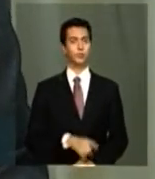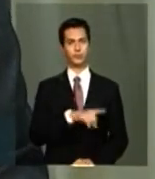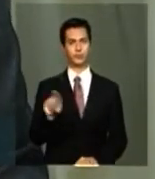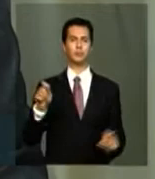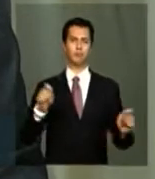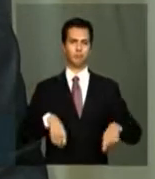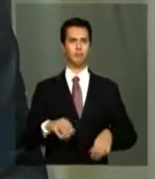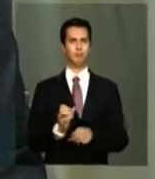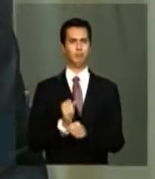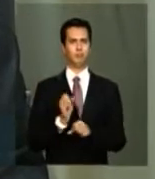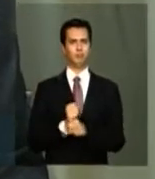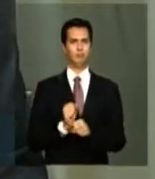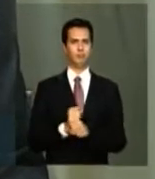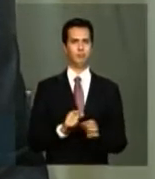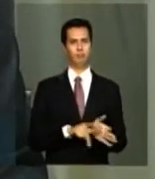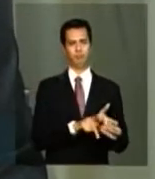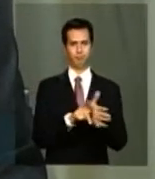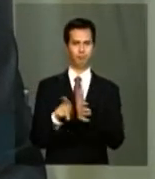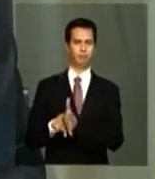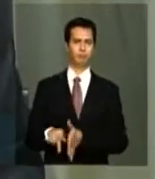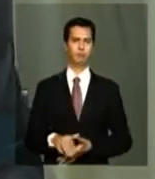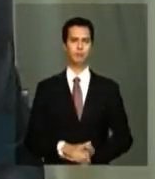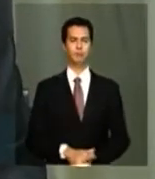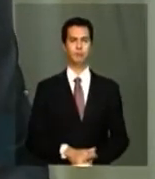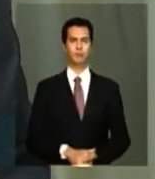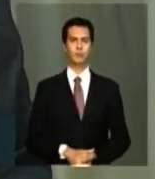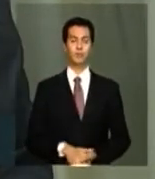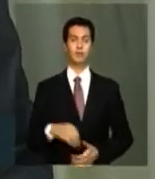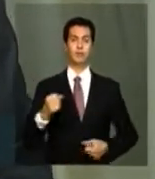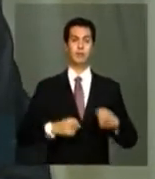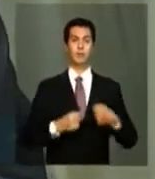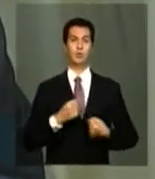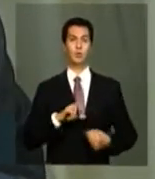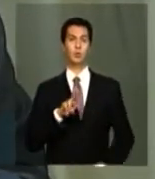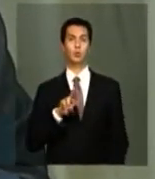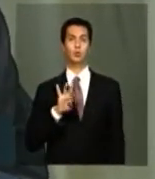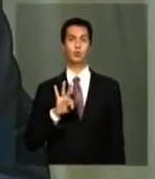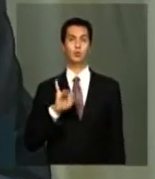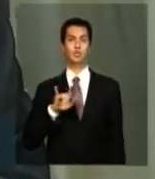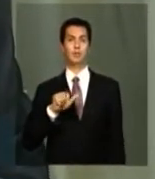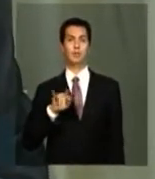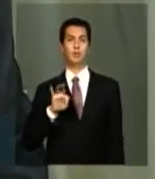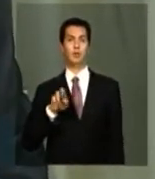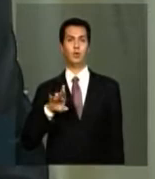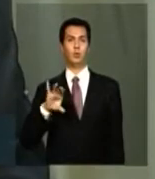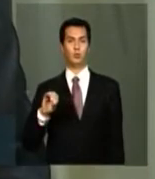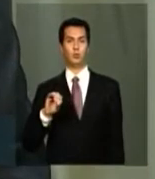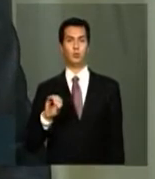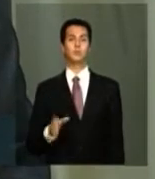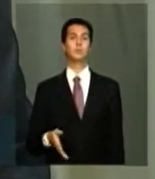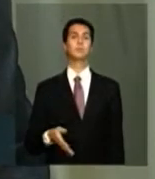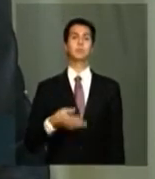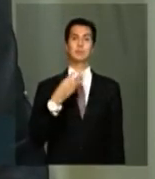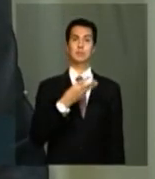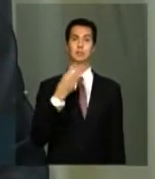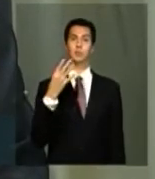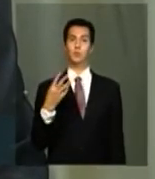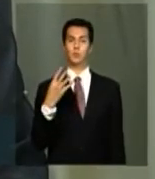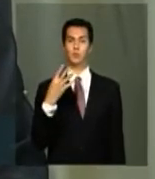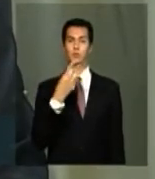conta depois para os utilitários para os utilitários de 34